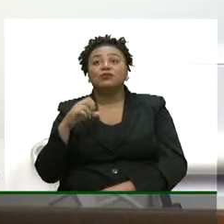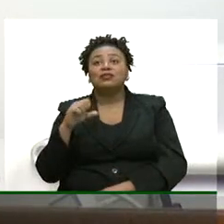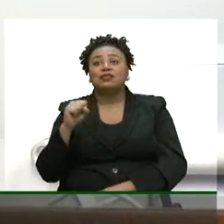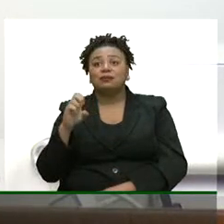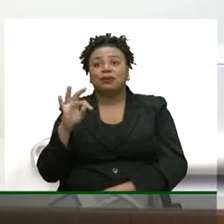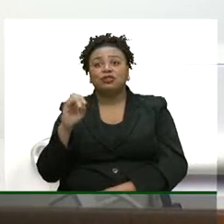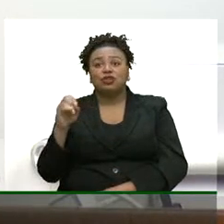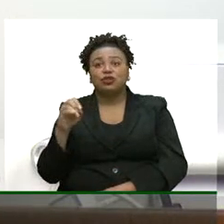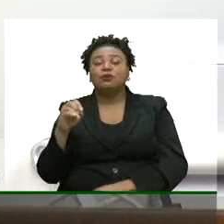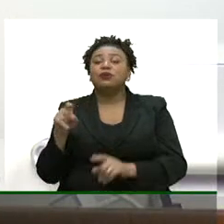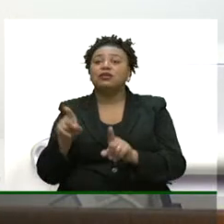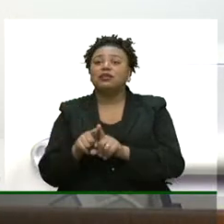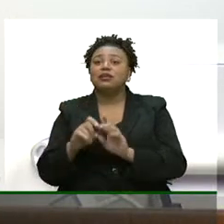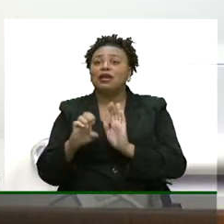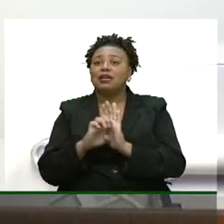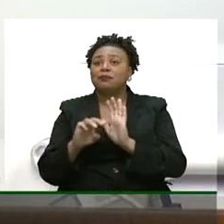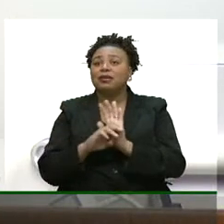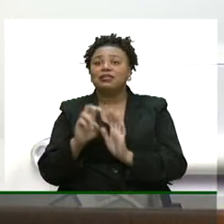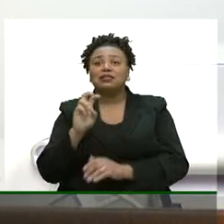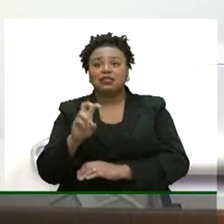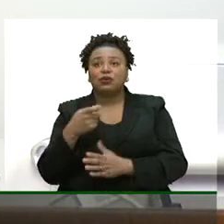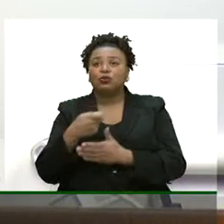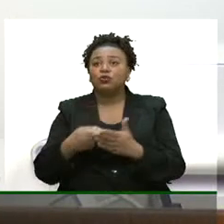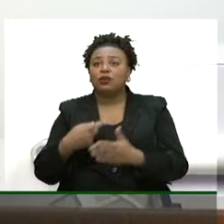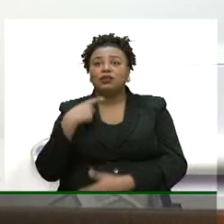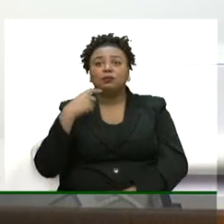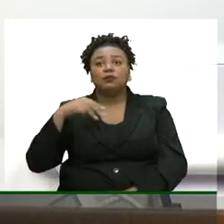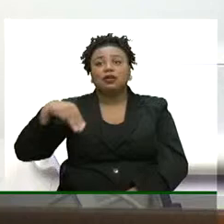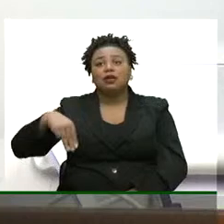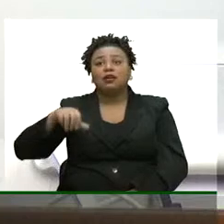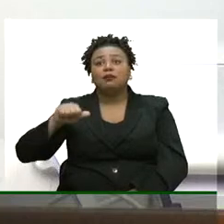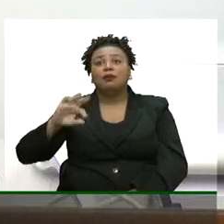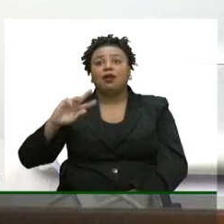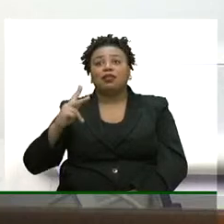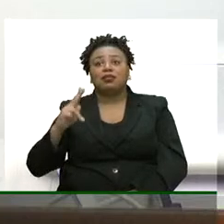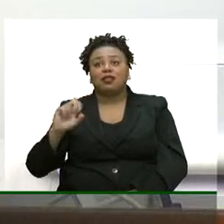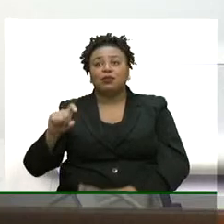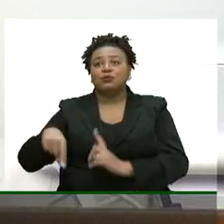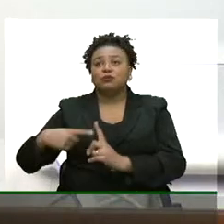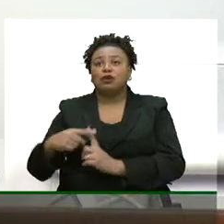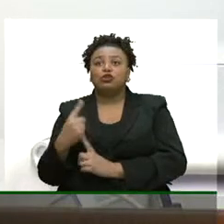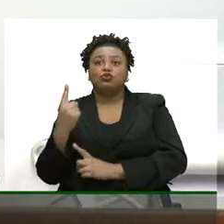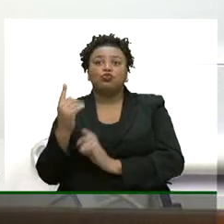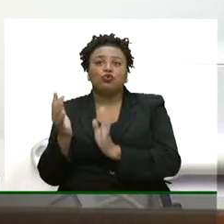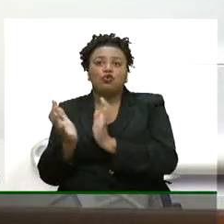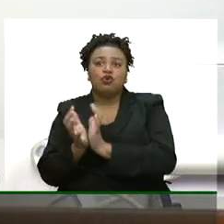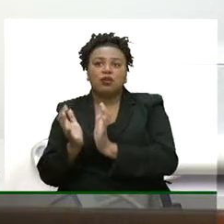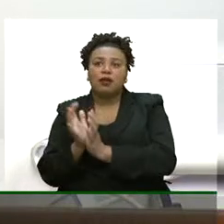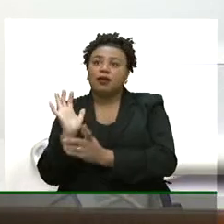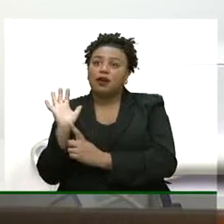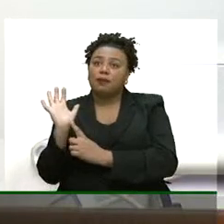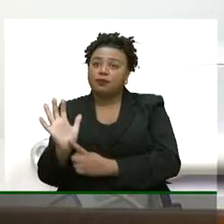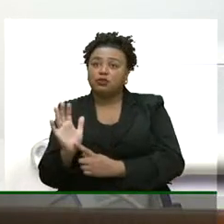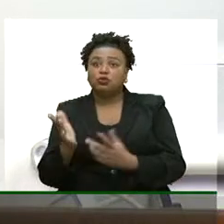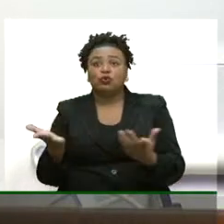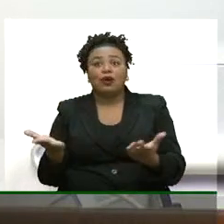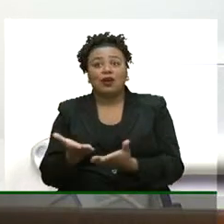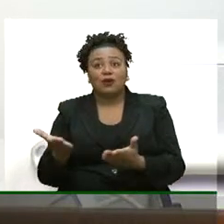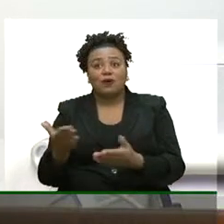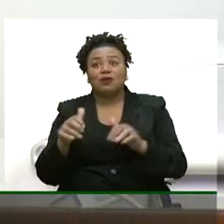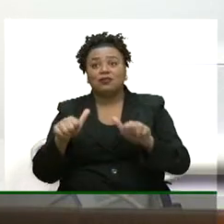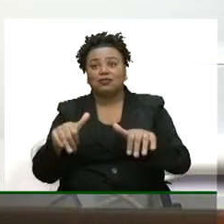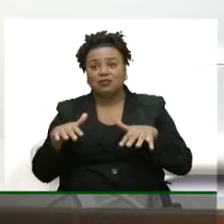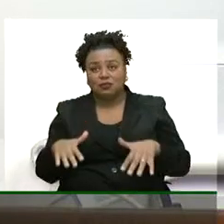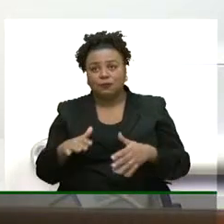Melo. E a emenda de número 5, de autoria do deputado Matheus Vespe, mais um colega parlamentar, apresentada agora na